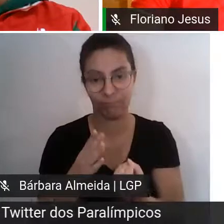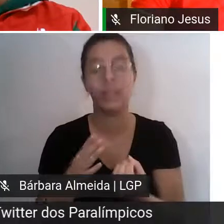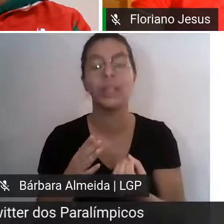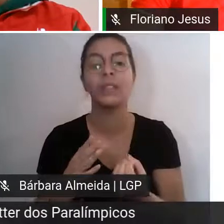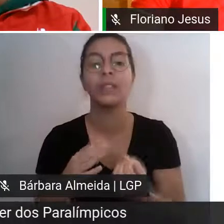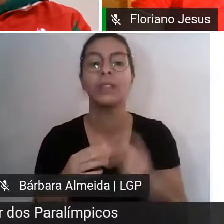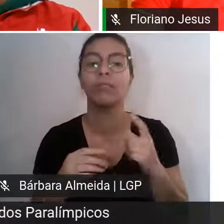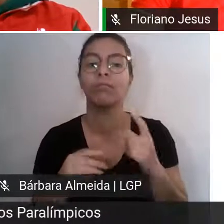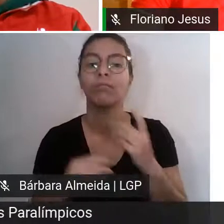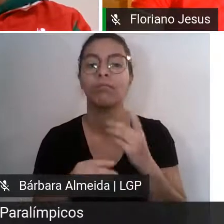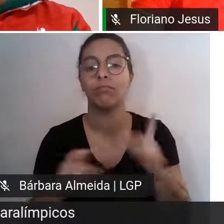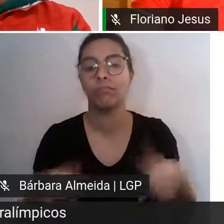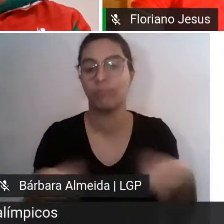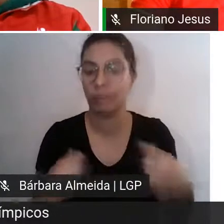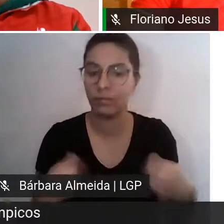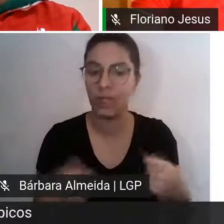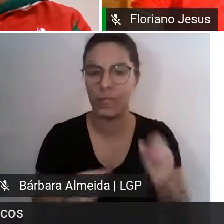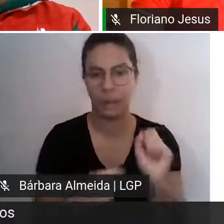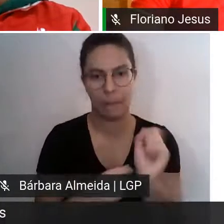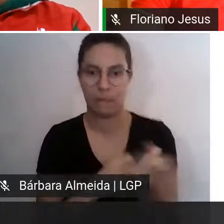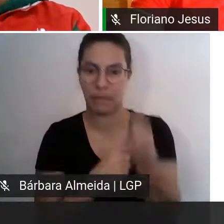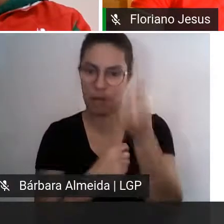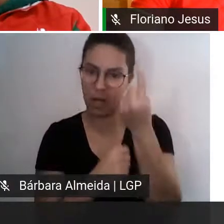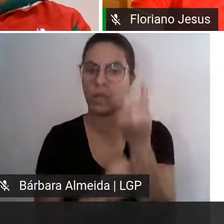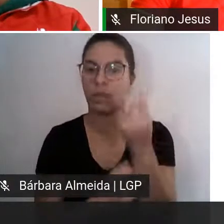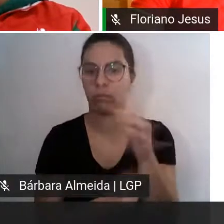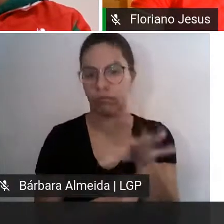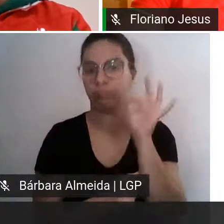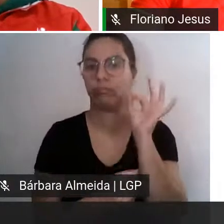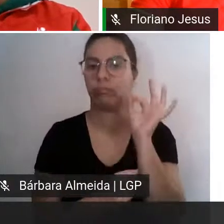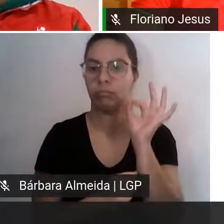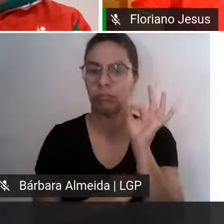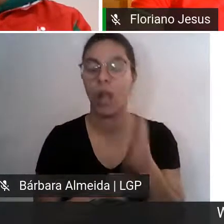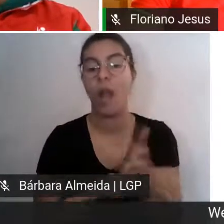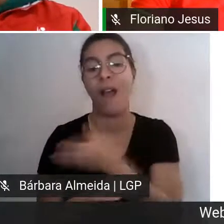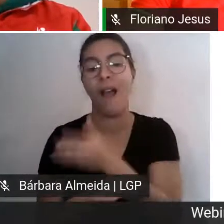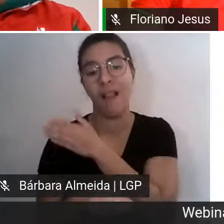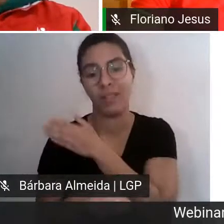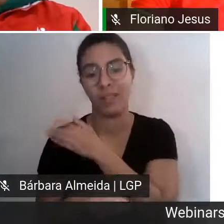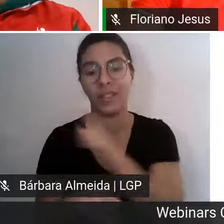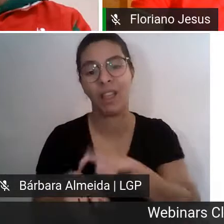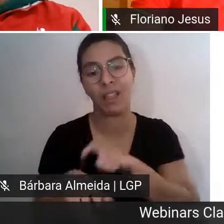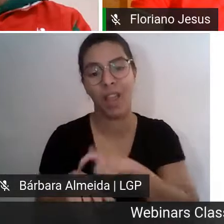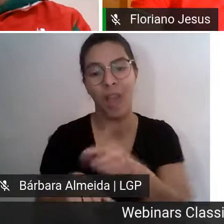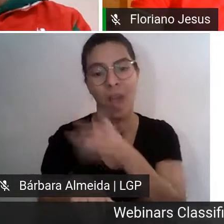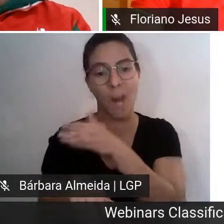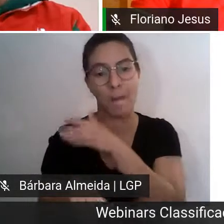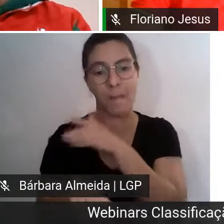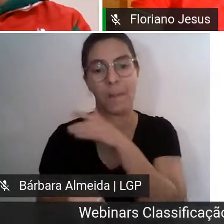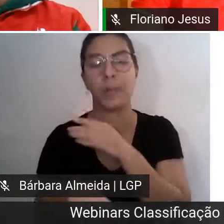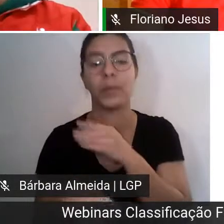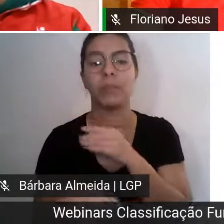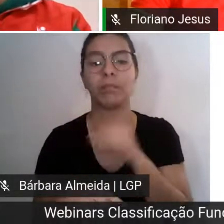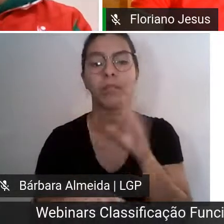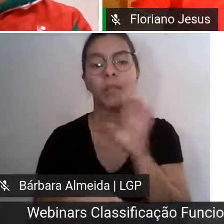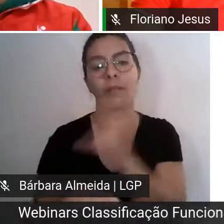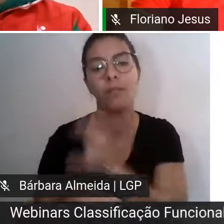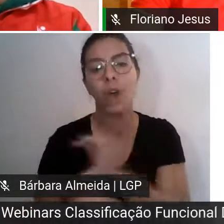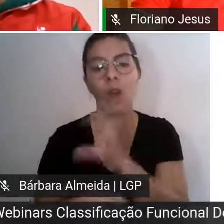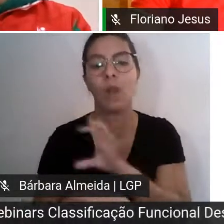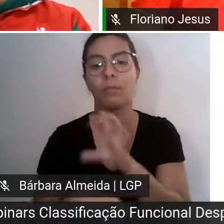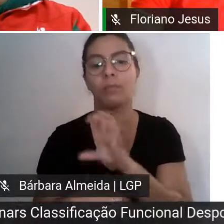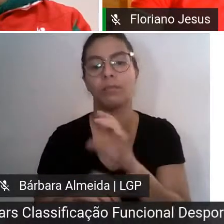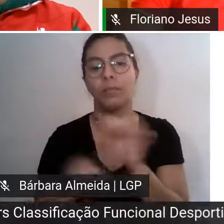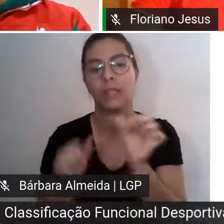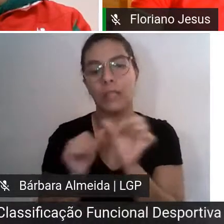funcional. Quase todas as modalidades nessa altura ainda tinham um sistema médico. De pôr toda a gente na